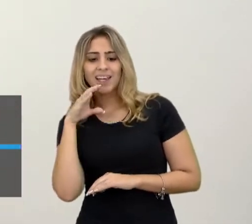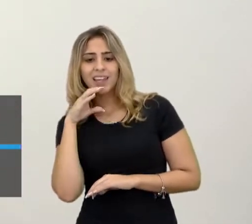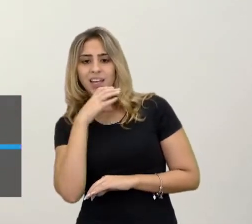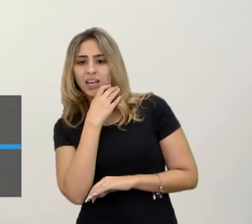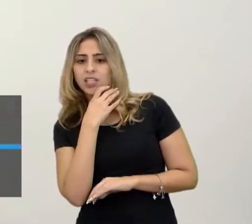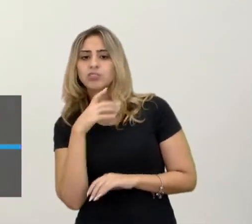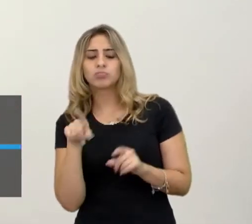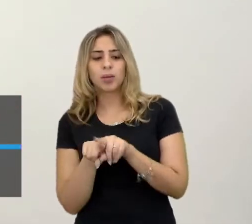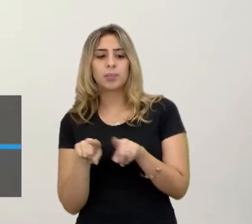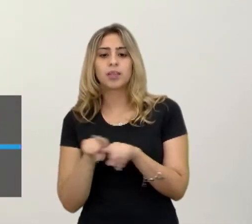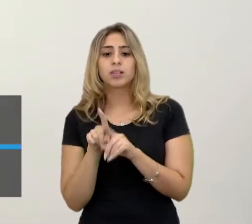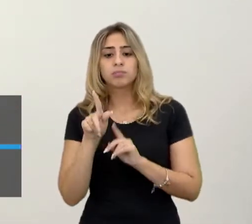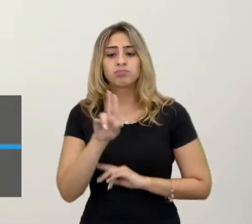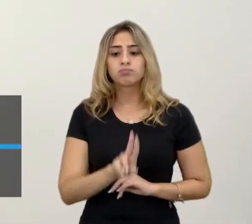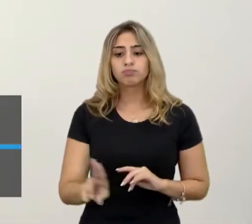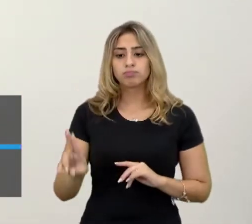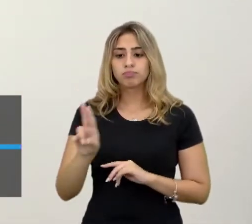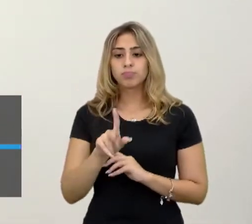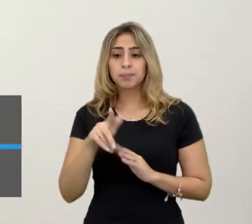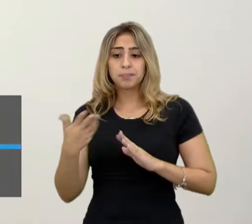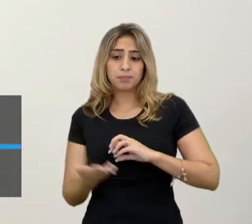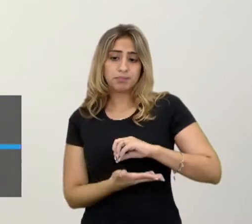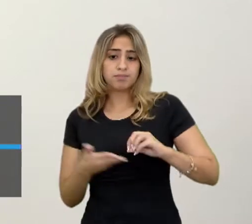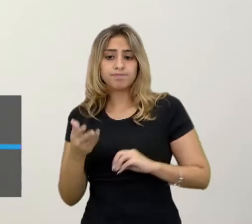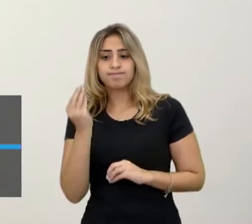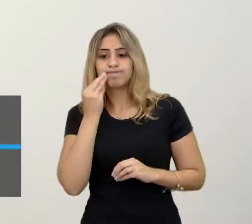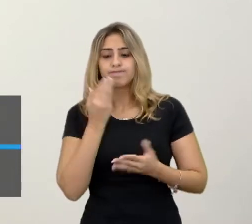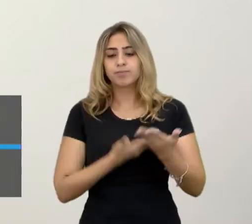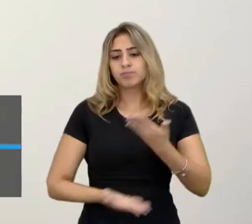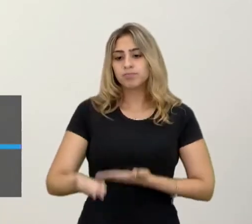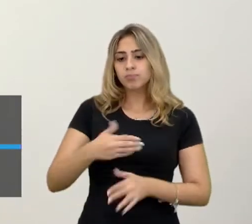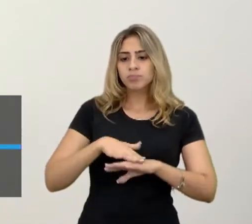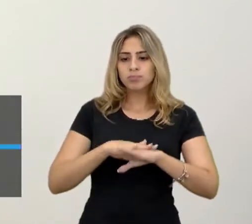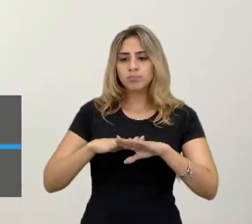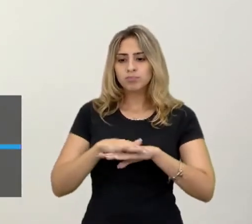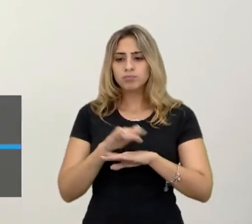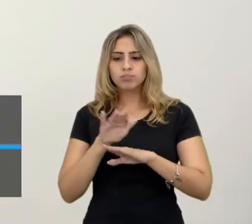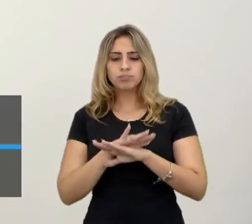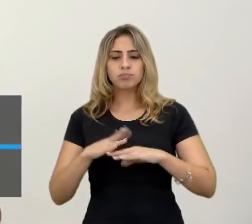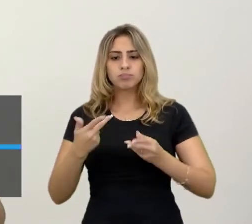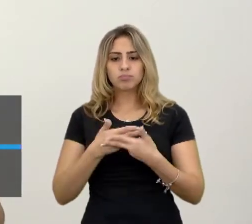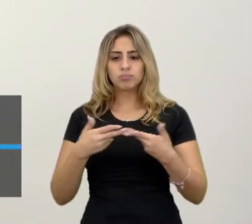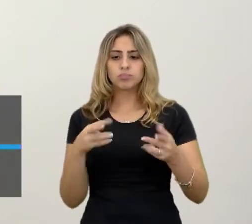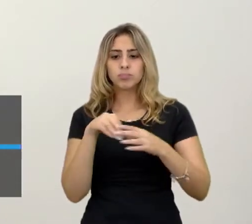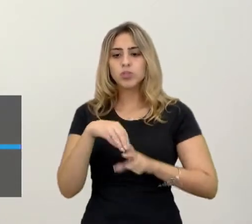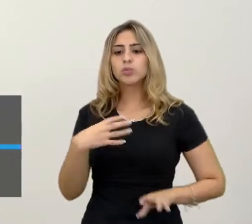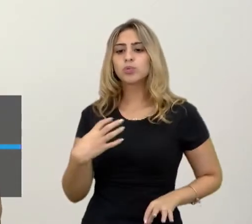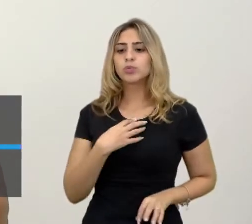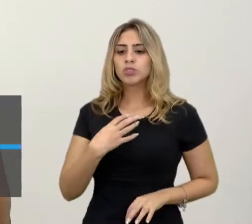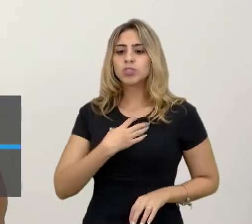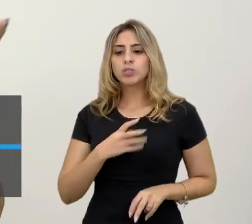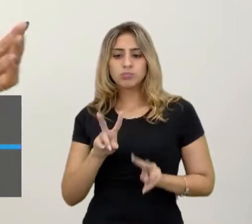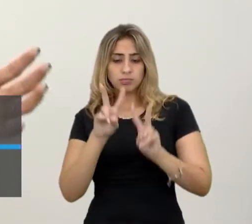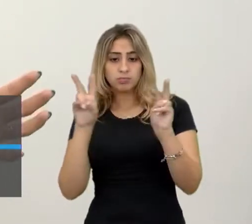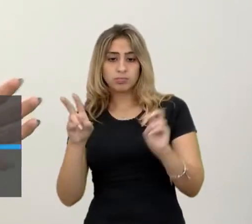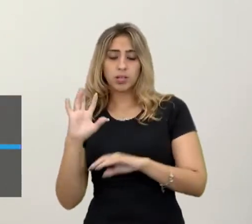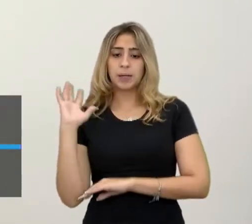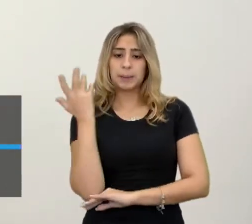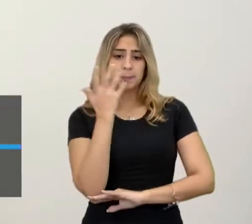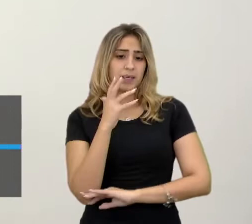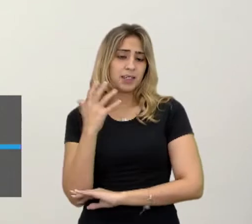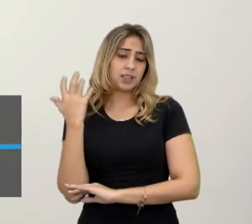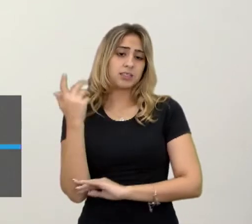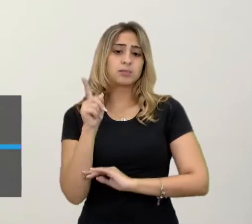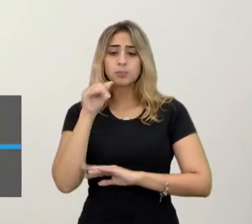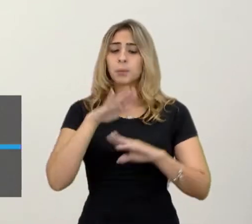também. Então é usado aí basicamente para entretenimento, né? Algumas coisas do tipo climatizar ambientes,